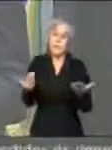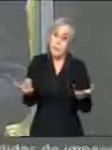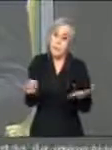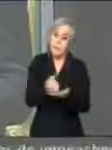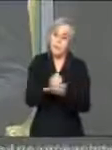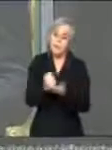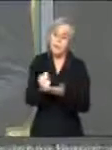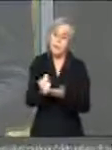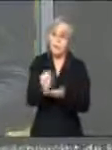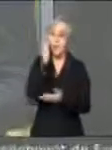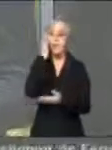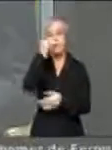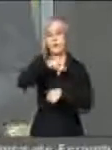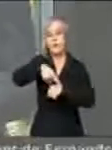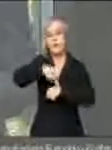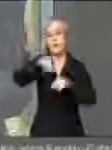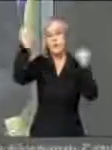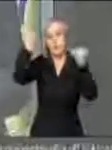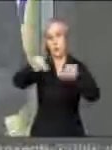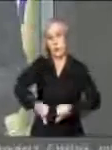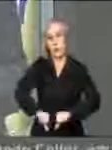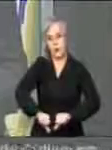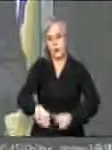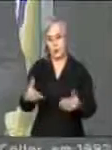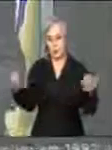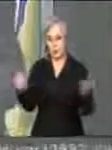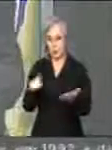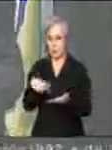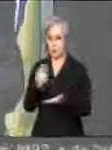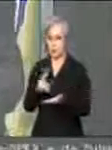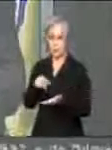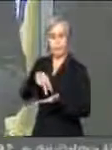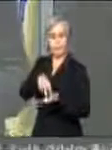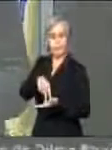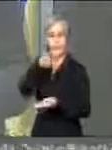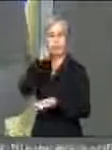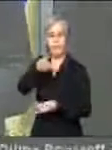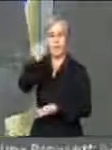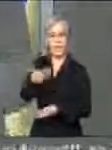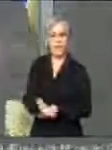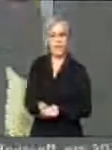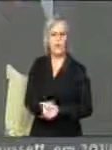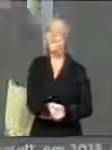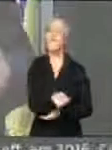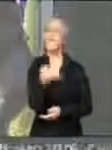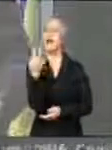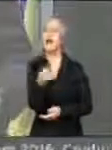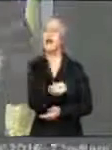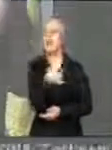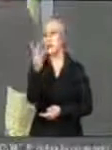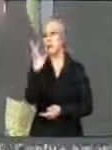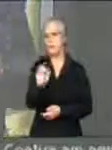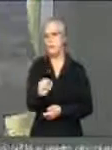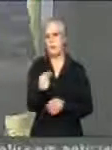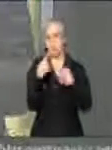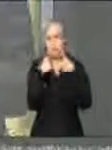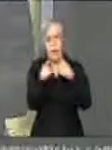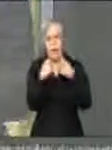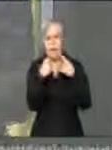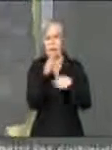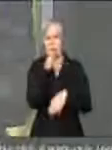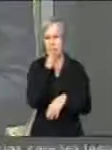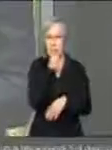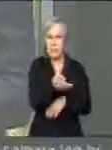país. Subimos nessa tribuna dezenas de vezes para criticar e apontar